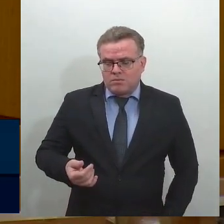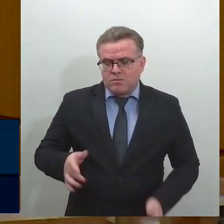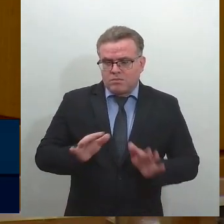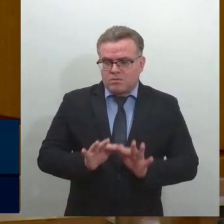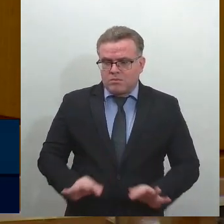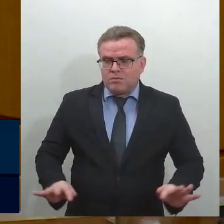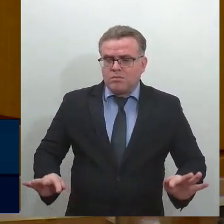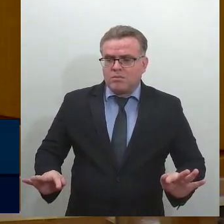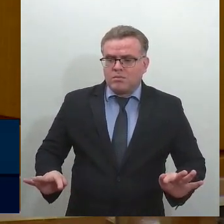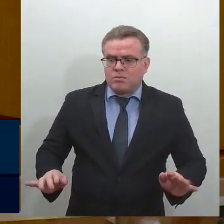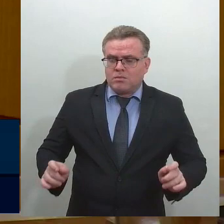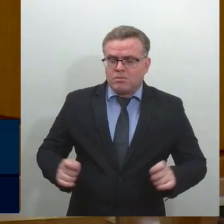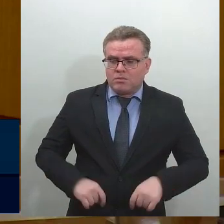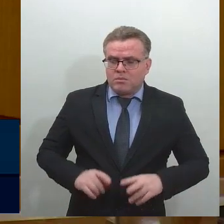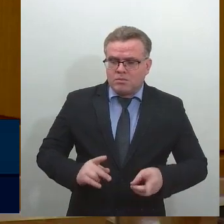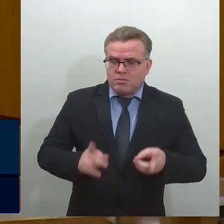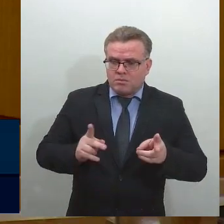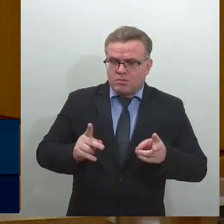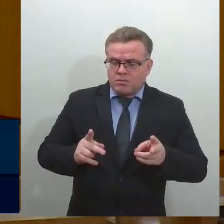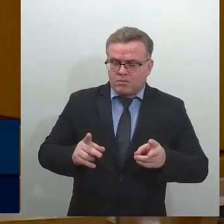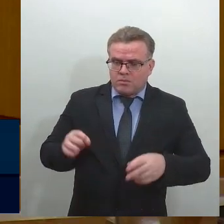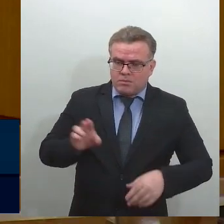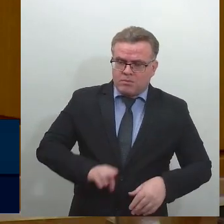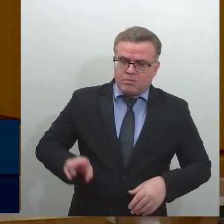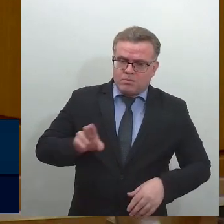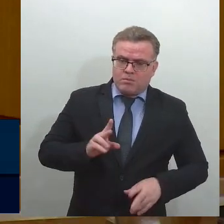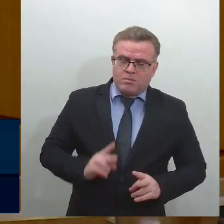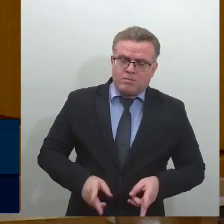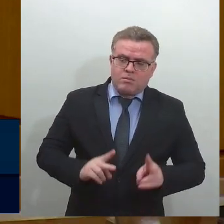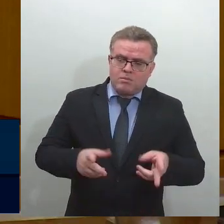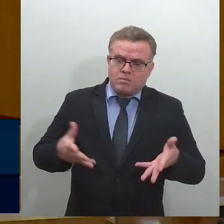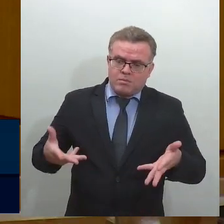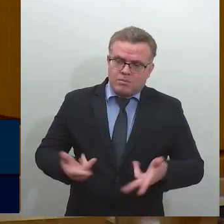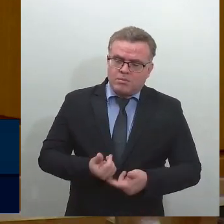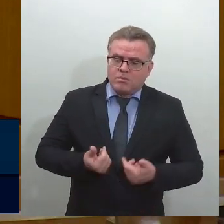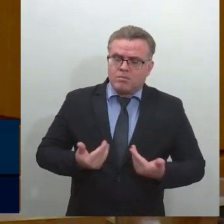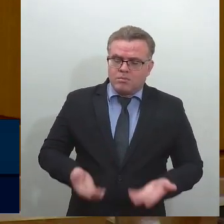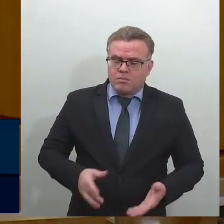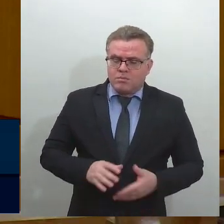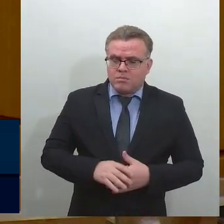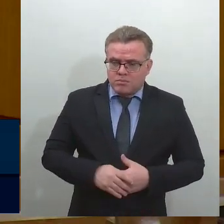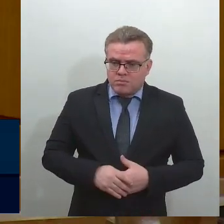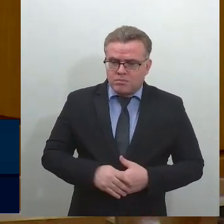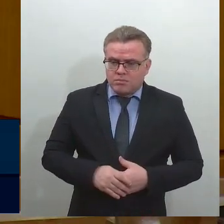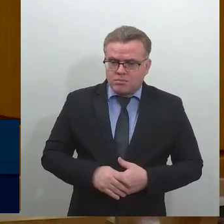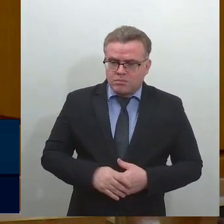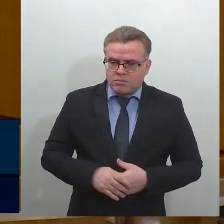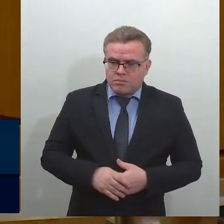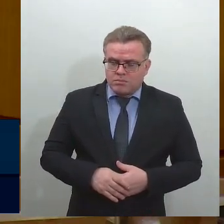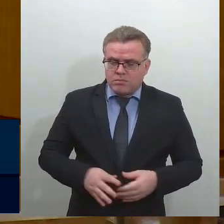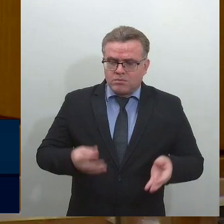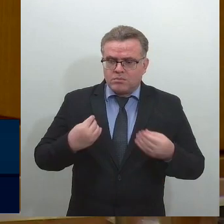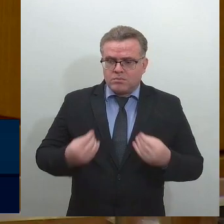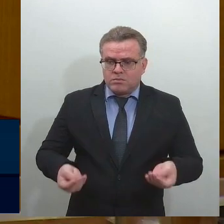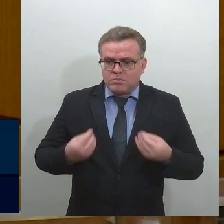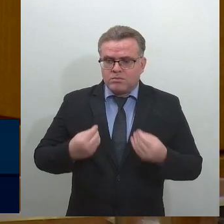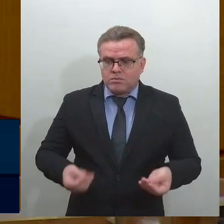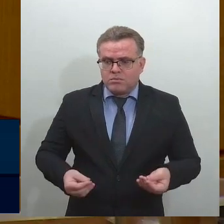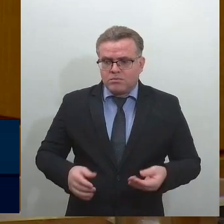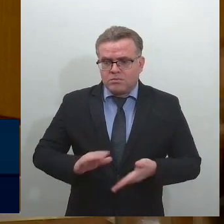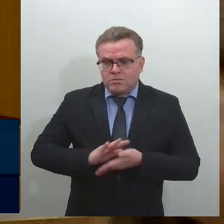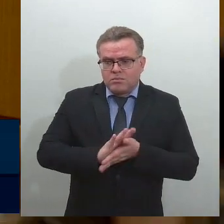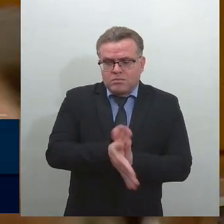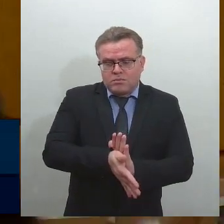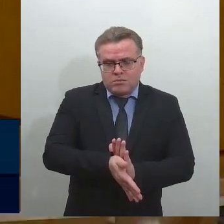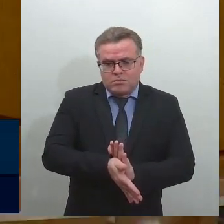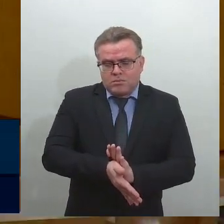que utilizam de todas as artimanhas para diminuir o seu povo. Porque eu digo e repito